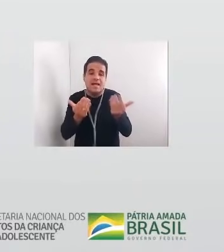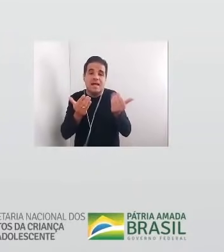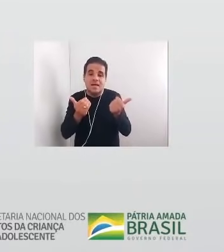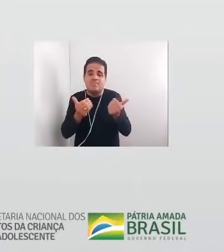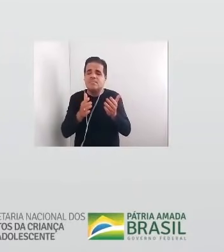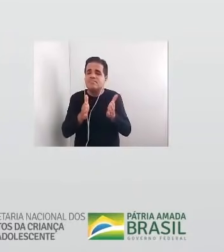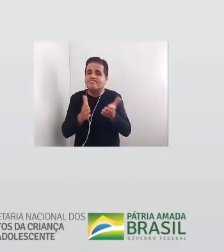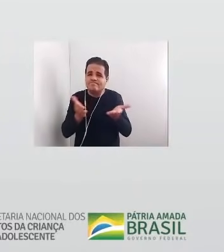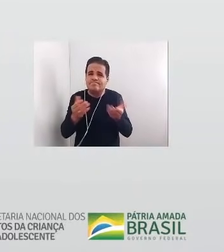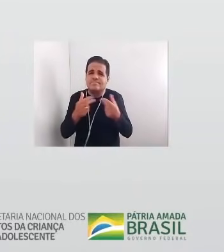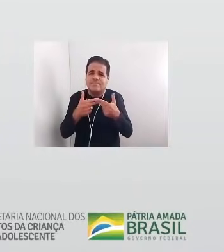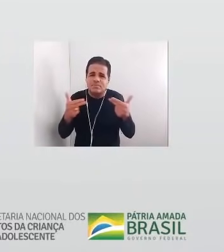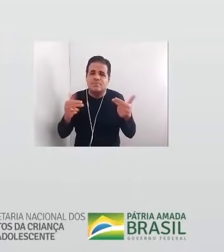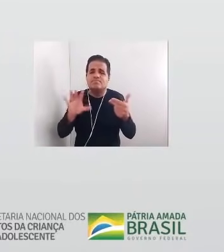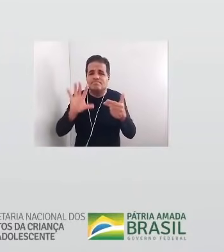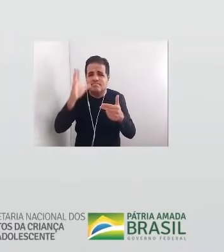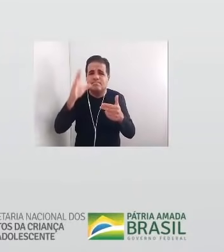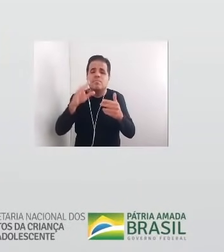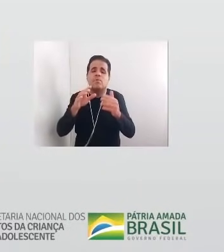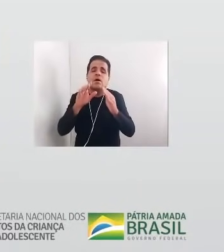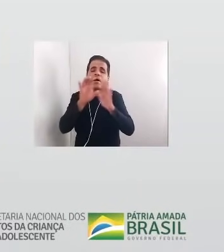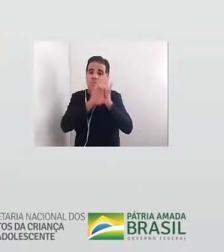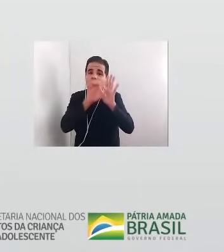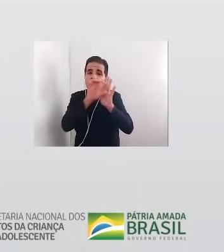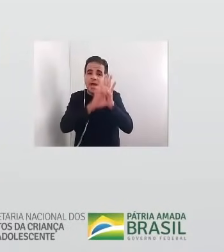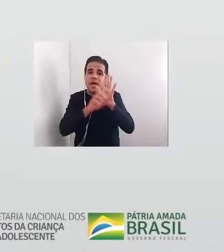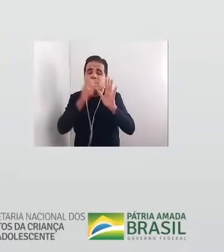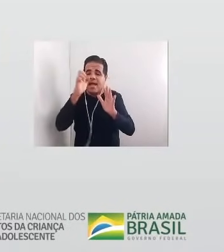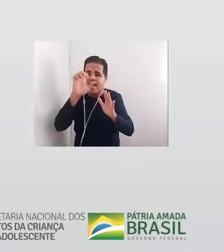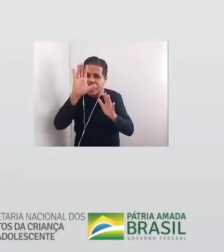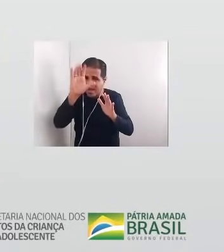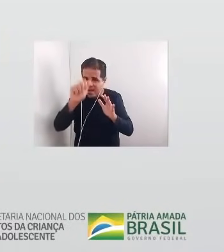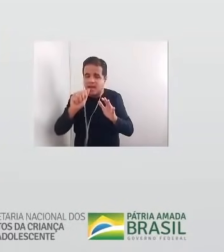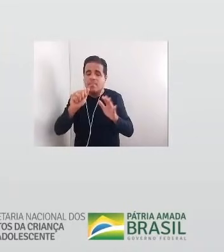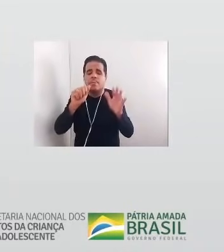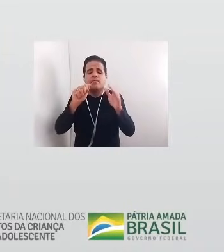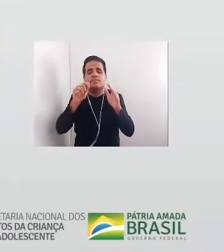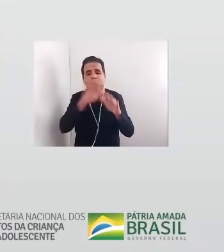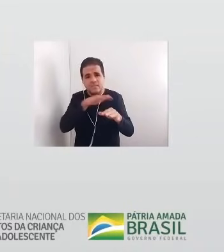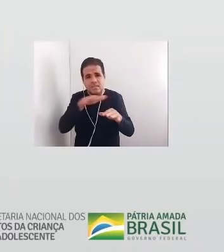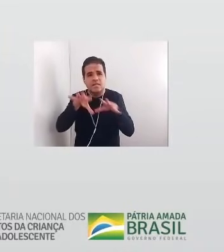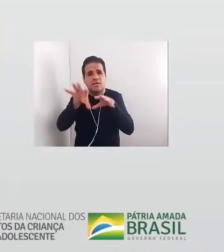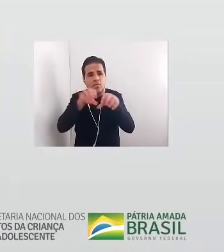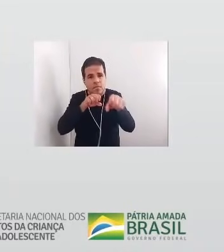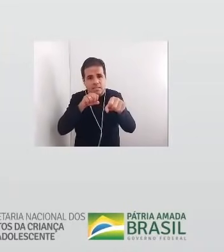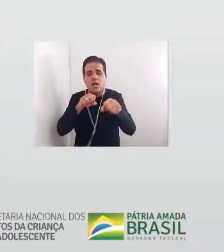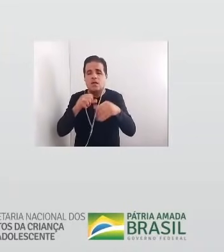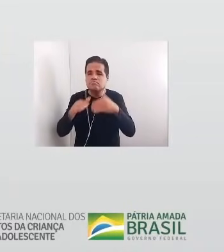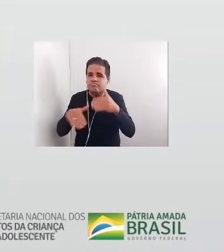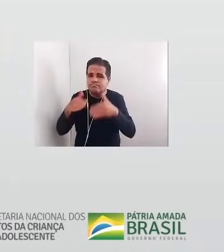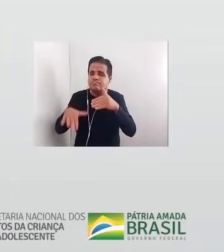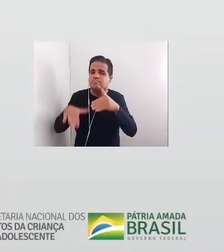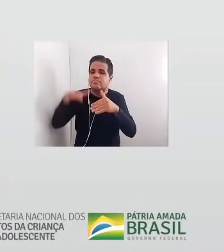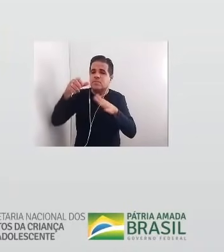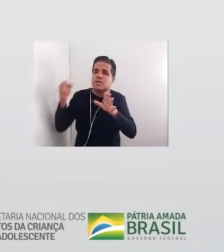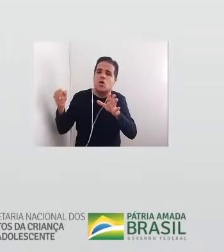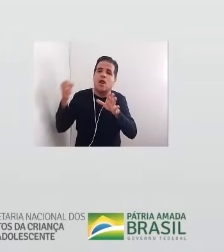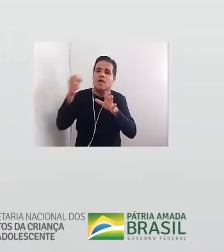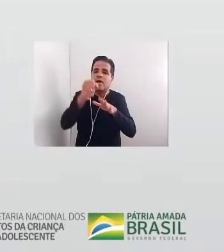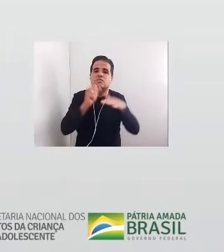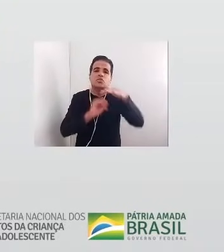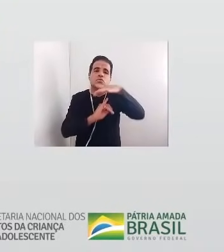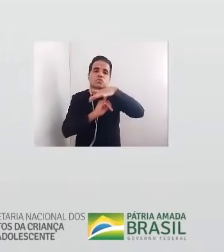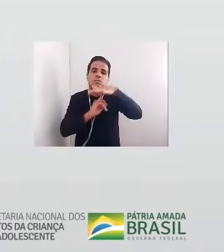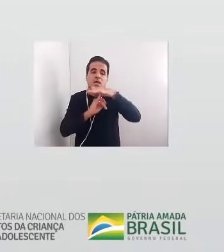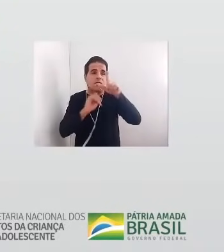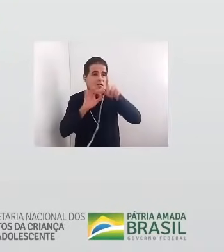vulneráveis, conforme o ECA. E essas crianças em formação, elas geralmente são colocadas em instituições onde a